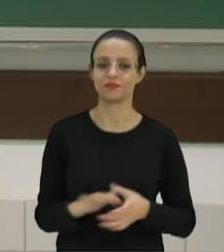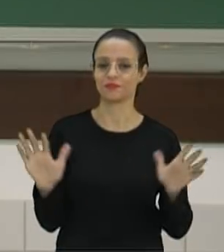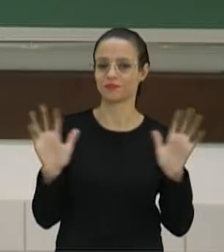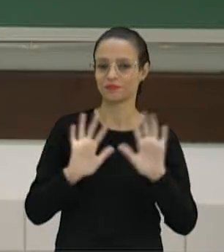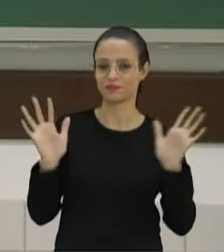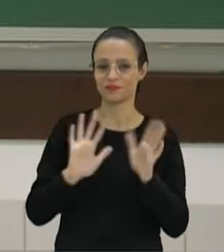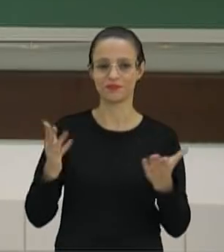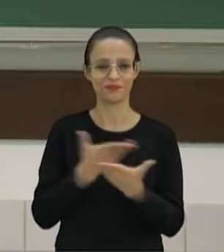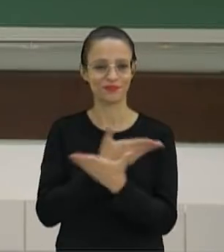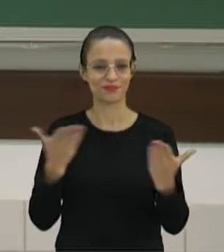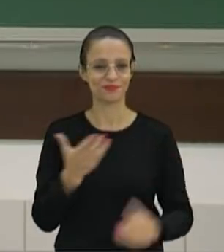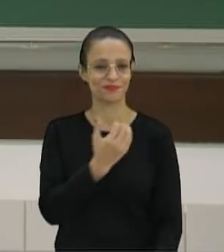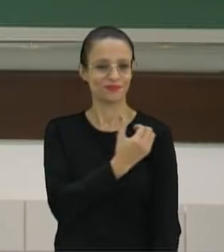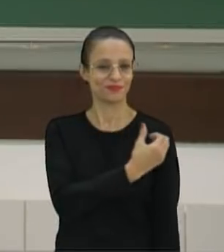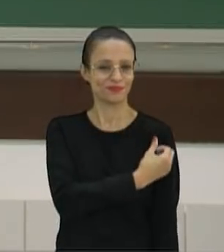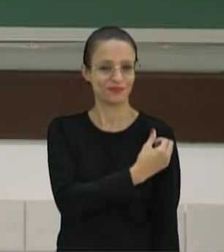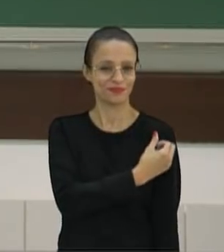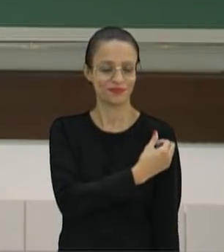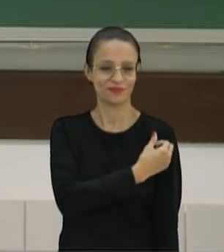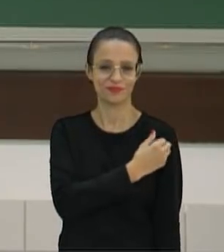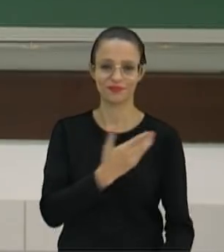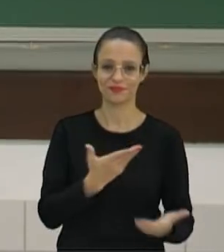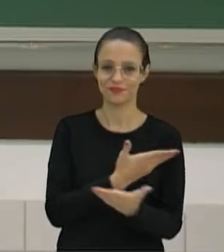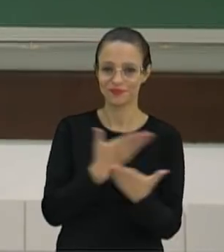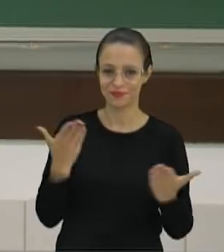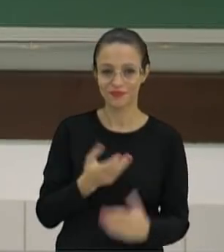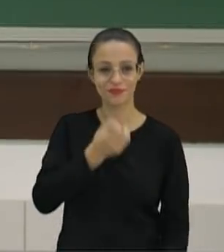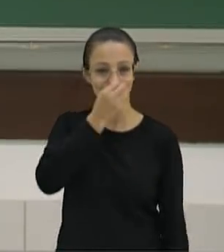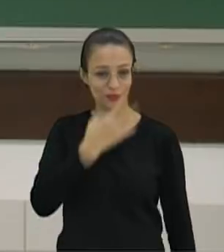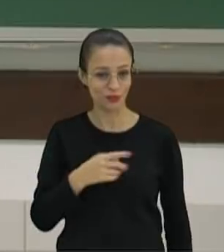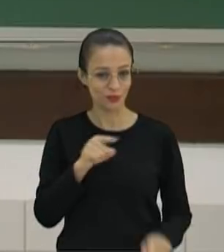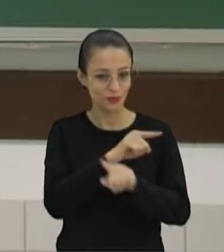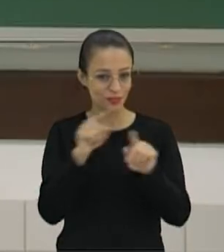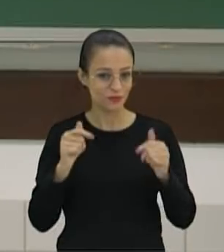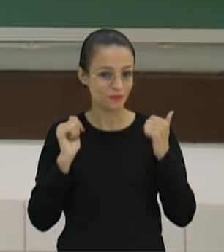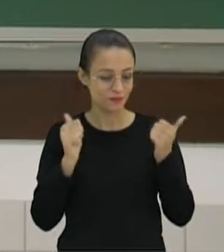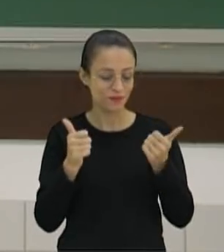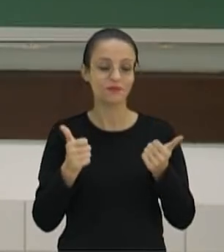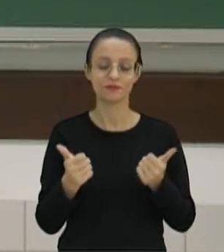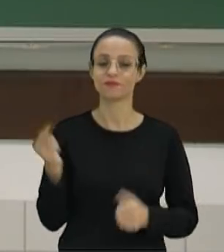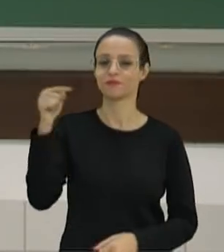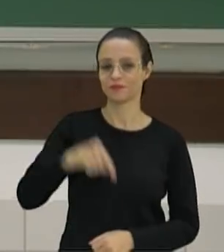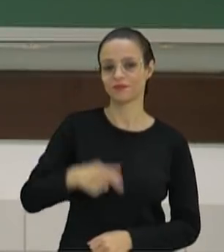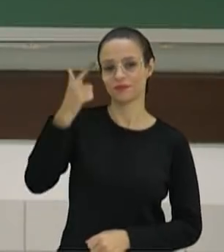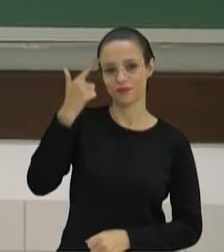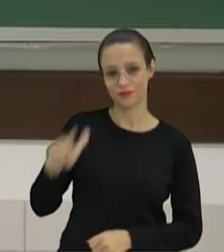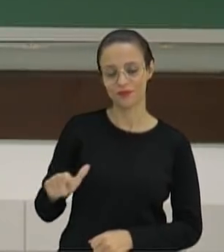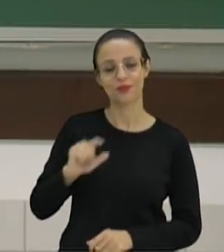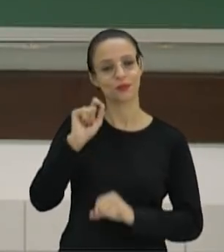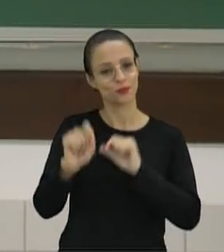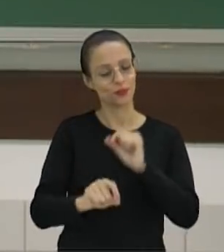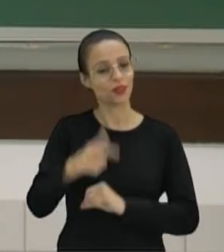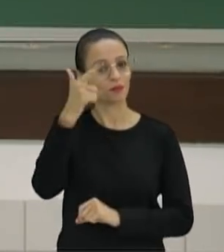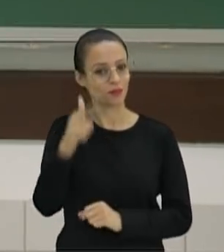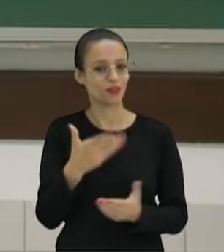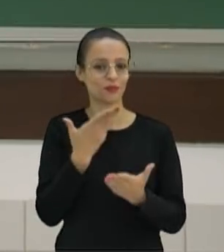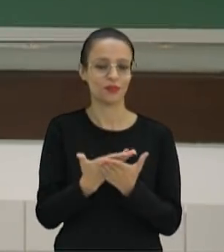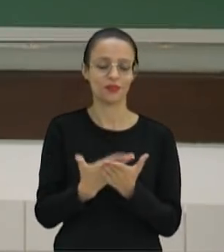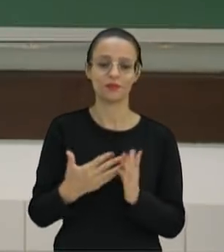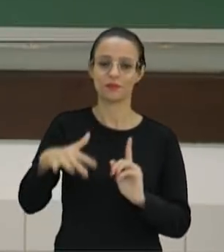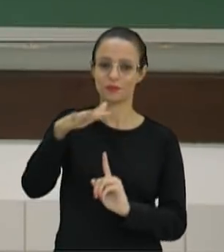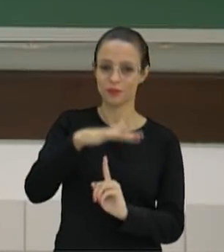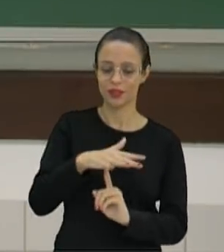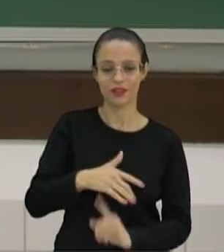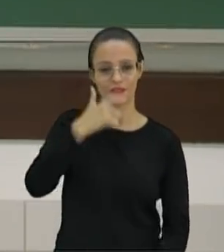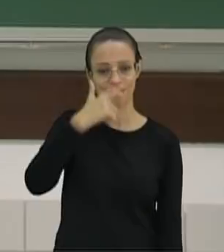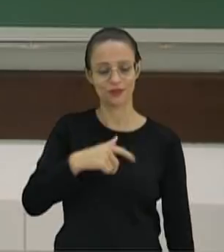aí, galerinha do sexto ano, meus queridos, tudo bom com vocês? Estamos de volta para mais um Aula Paraná.